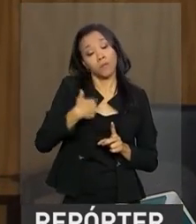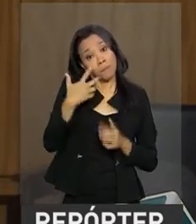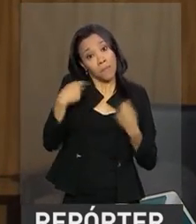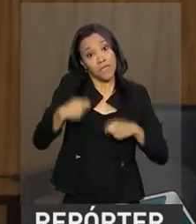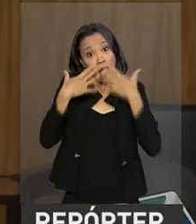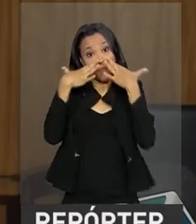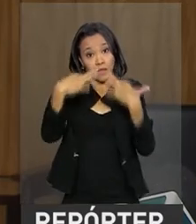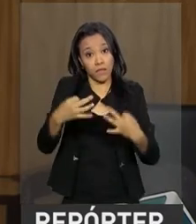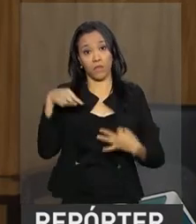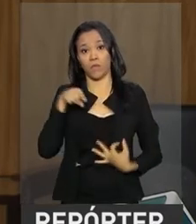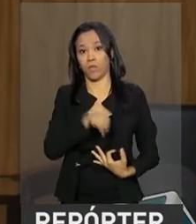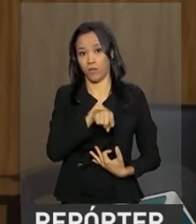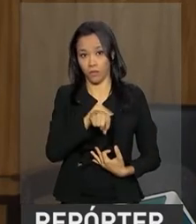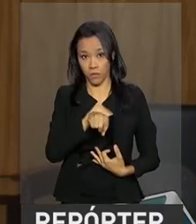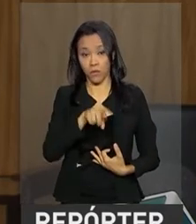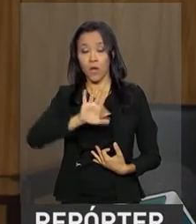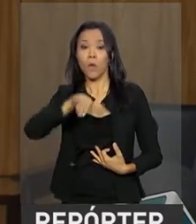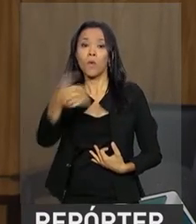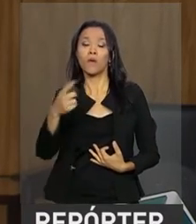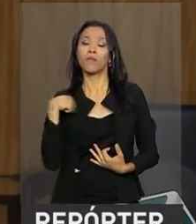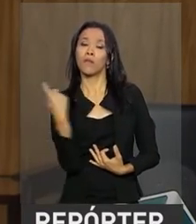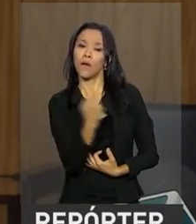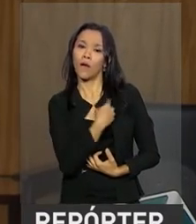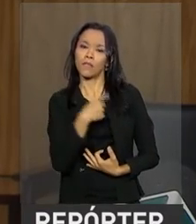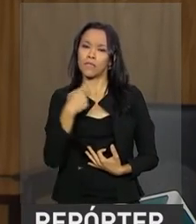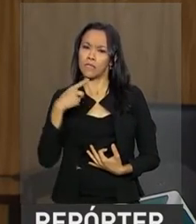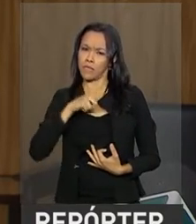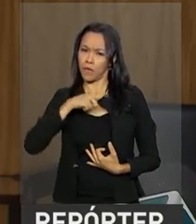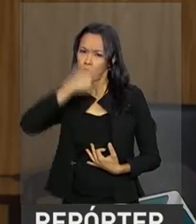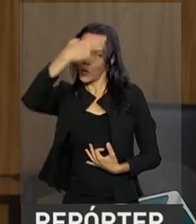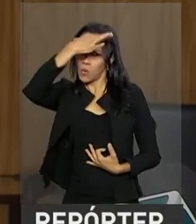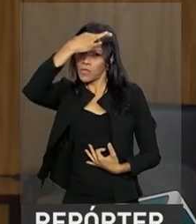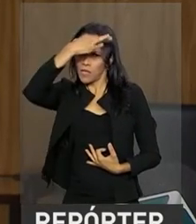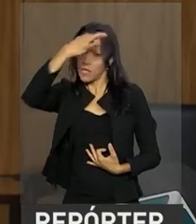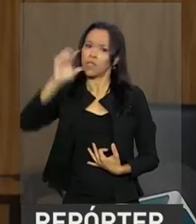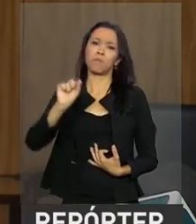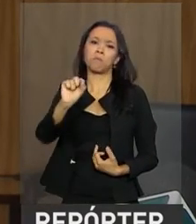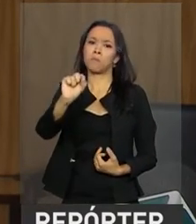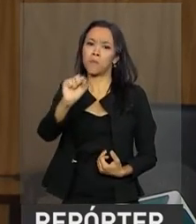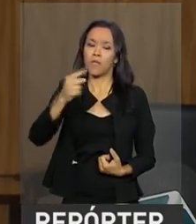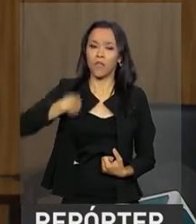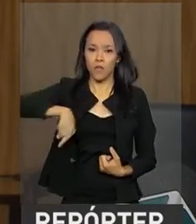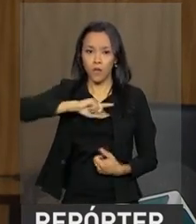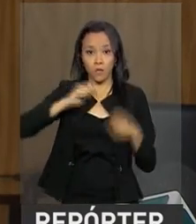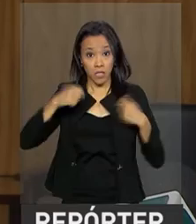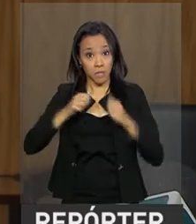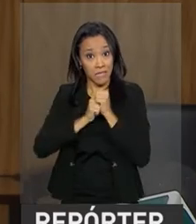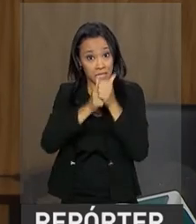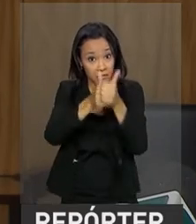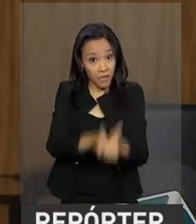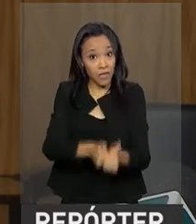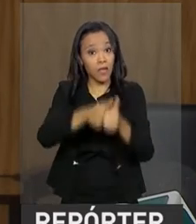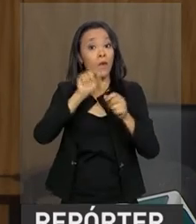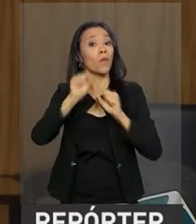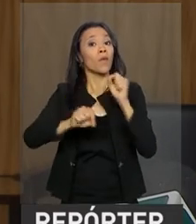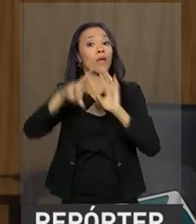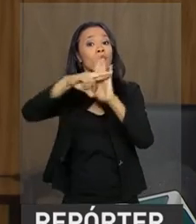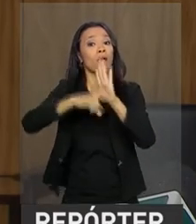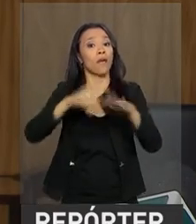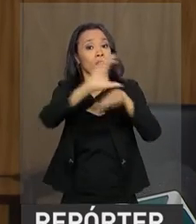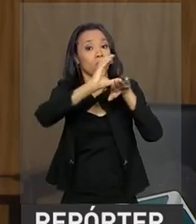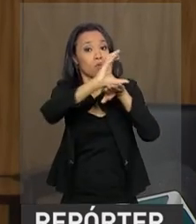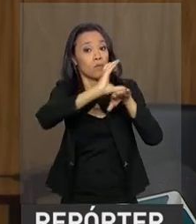no instante que nós tenhamos plena consciência de que nós devemos seguir o que a constituição estabelece que as